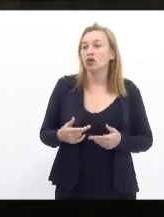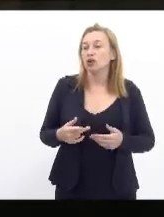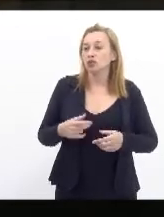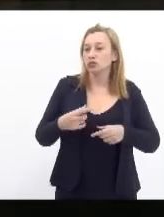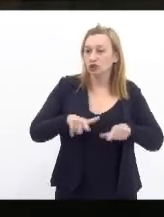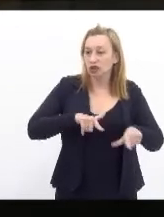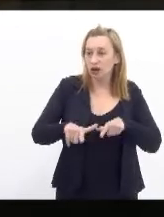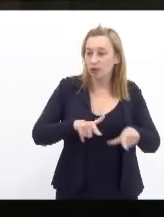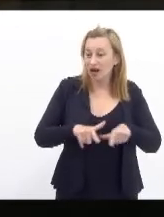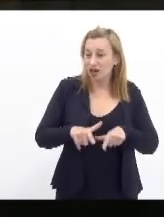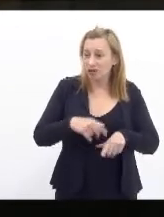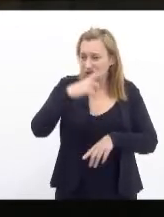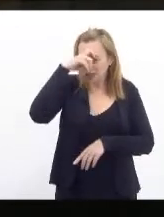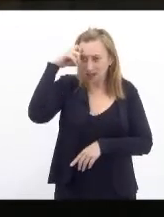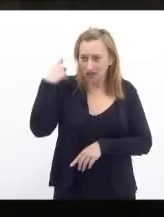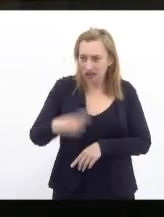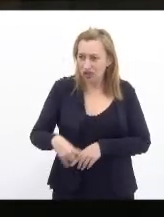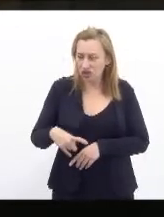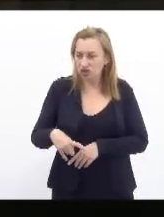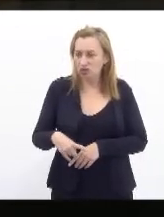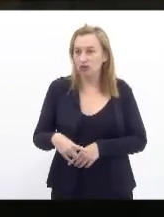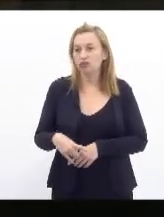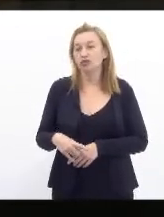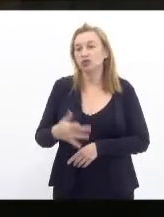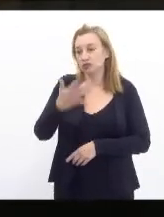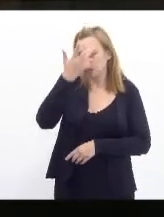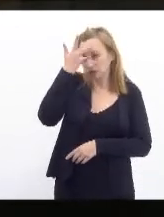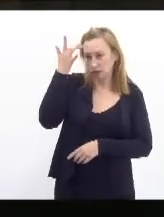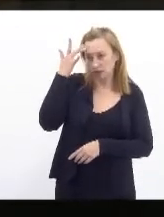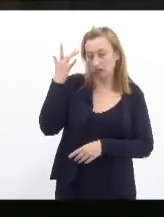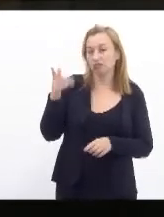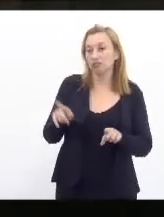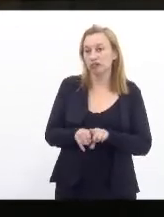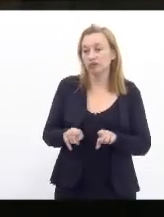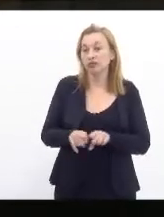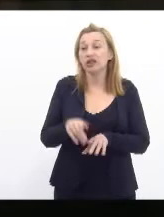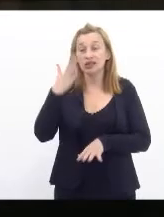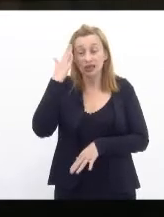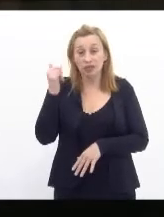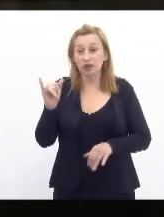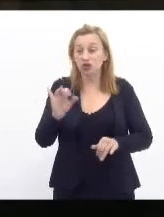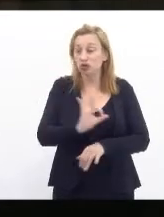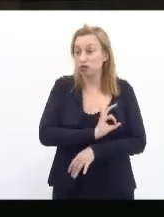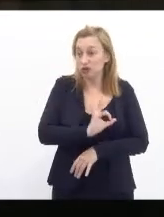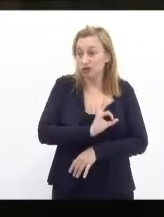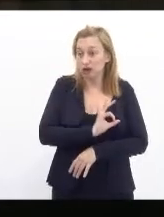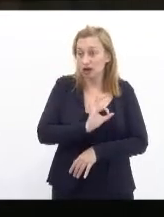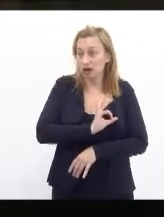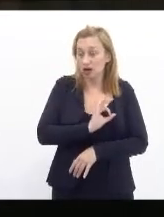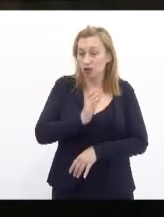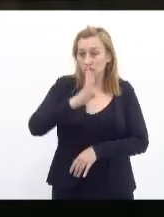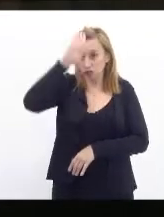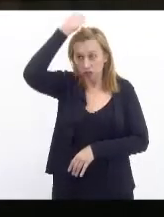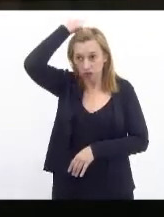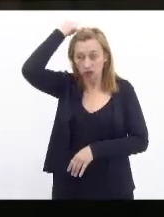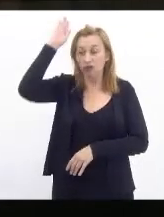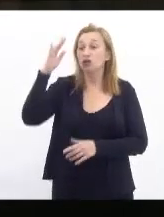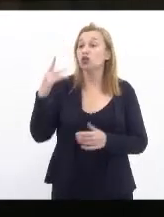quanto os policiais e os bombeiros militares sofrem um desgaste mental, físico,